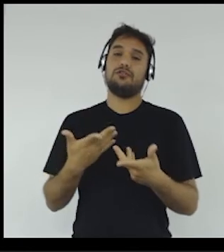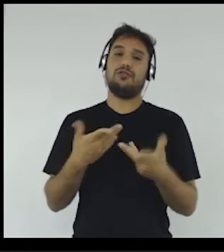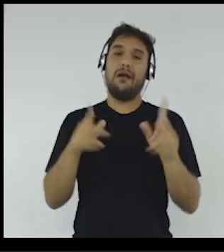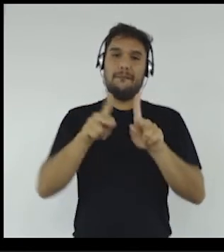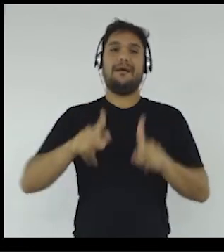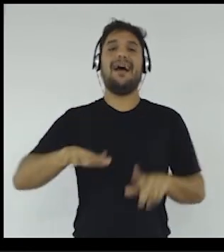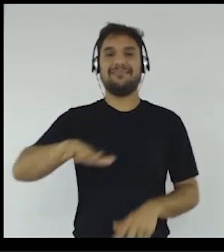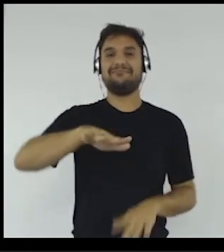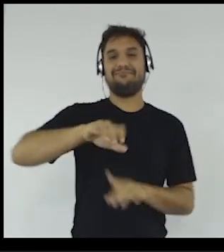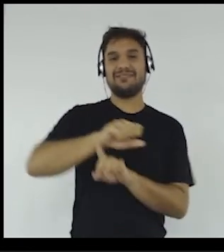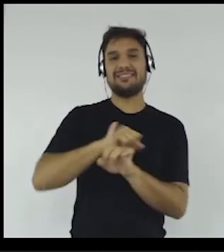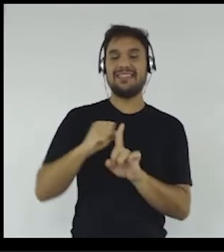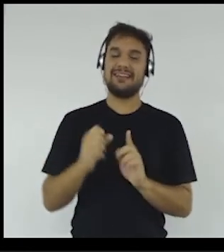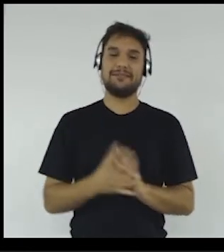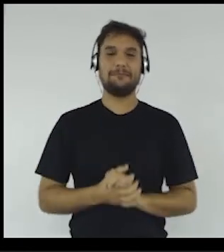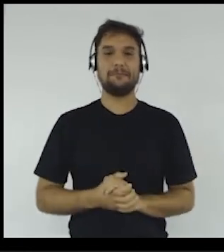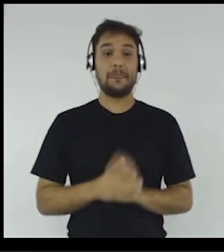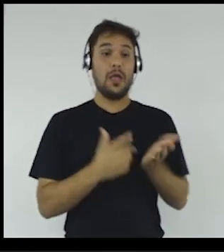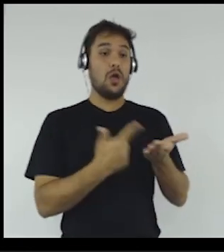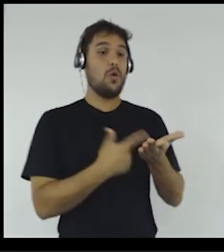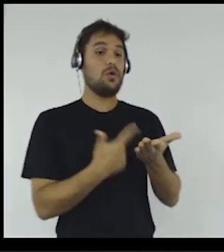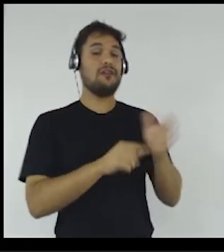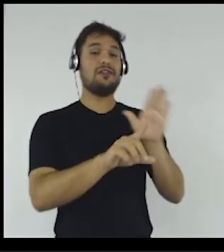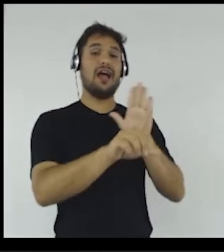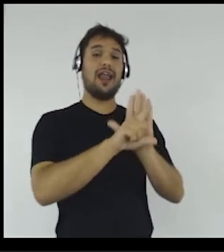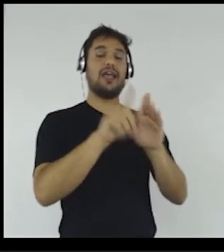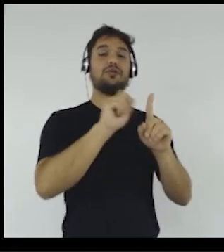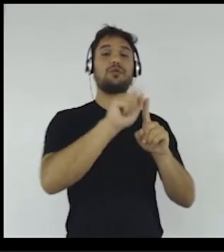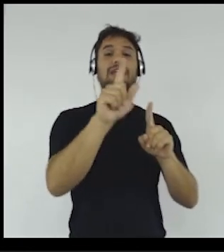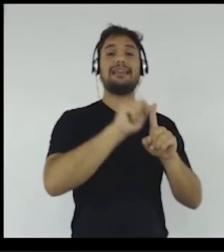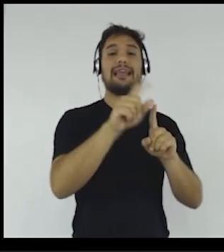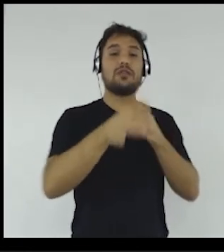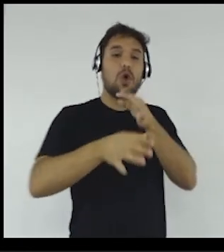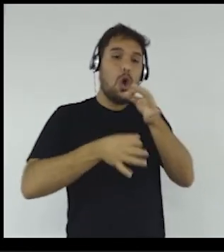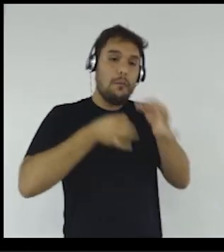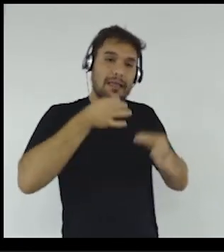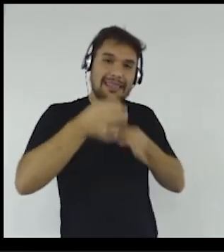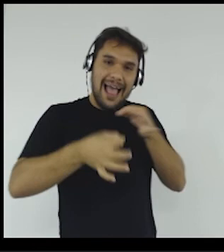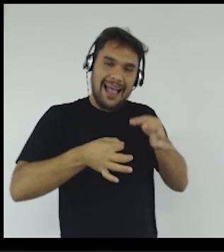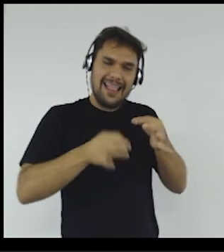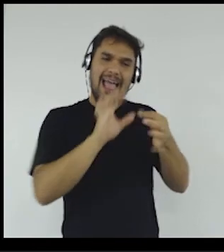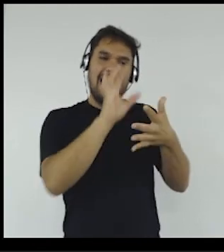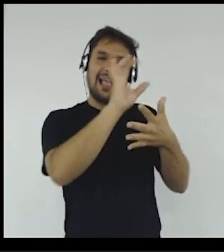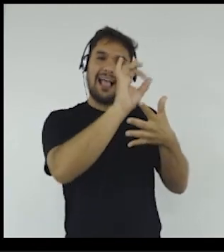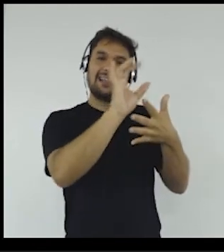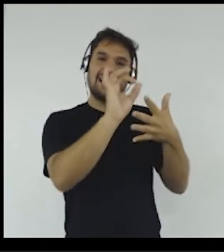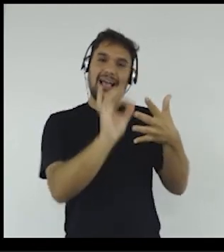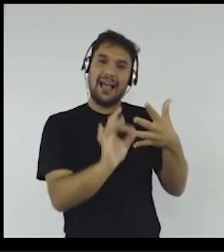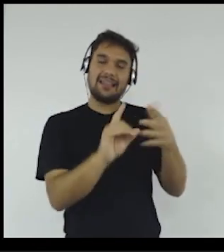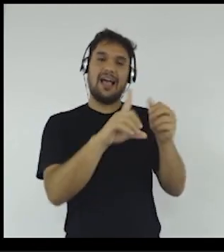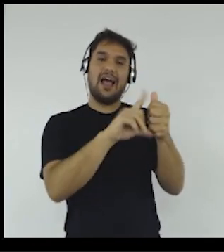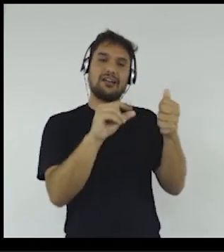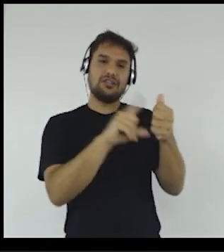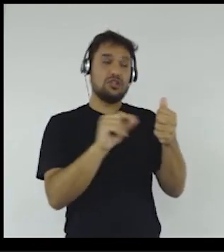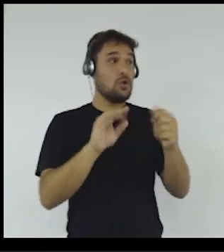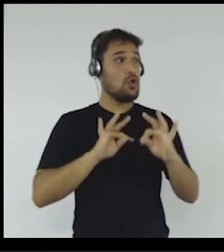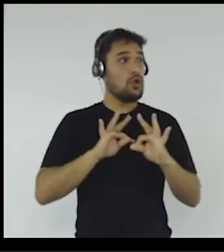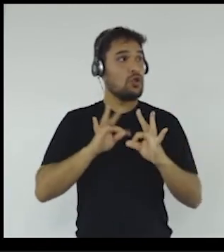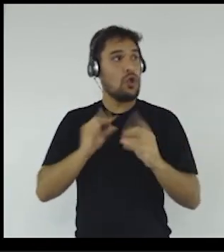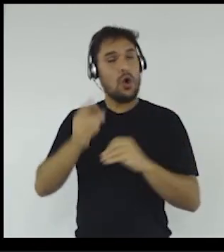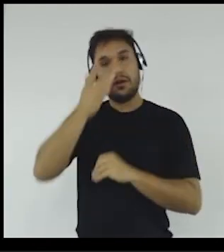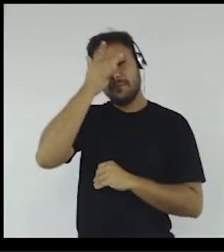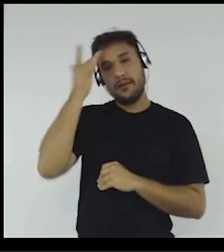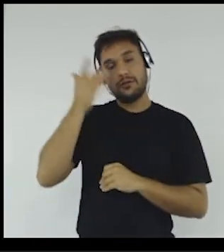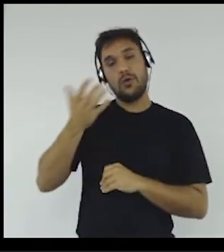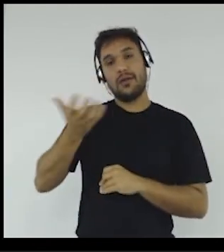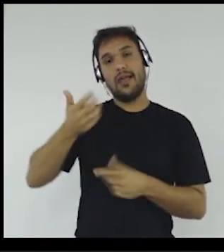social. O livro A Lei do Inquilinato, comentada artigo por artigo, é livro de cabeceira para todos os